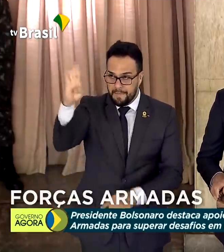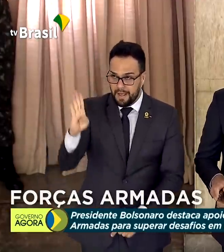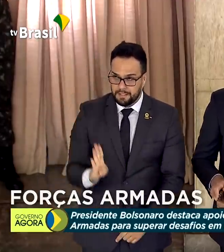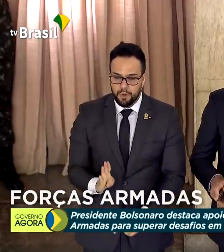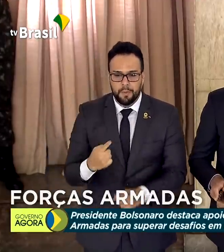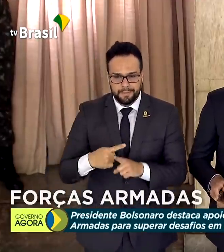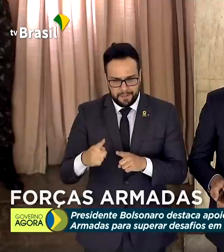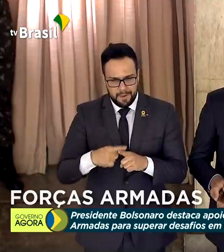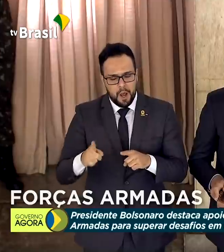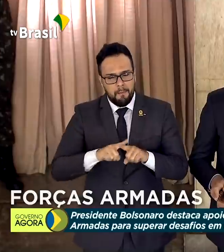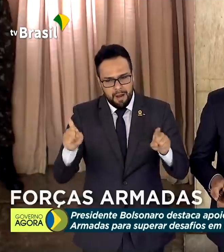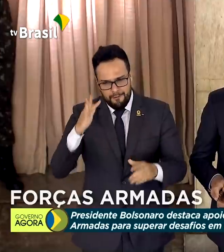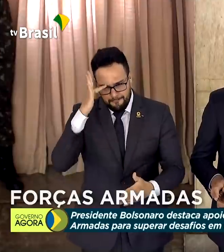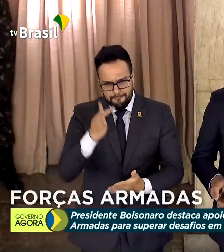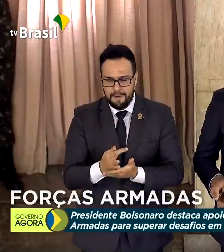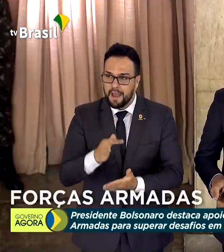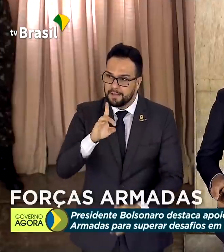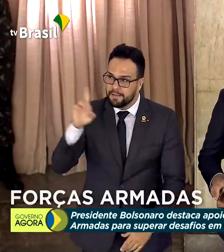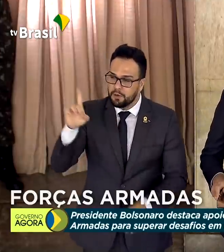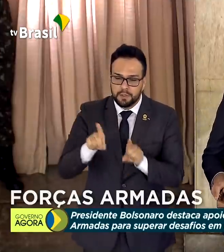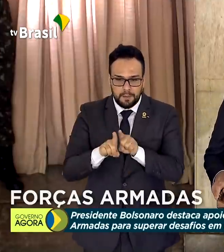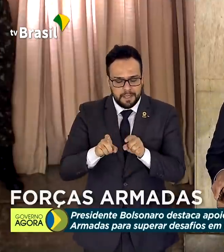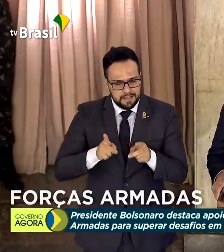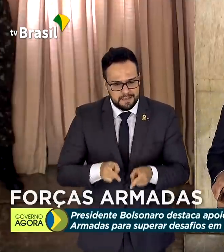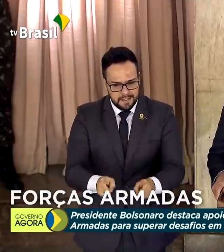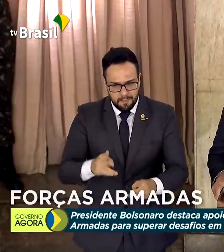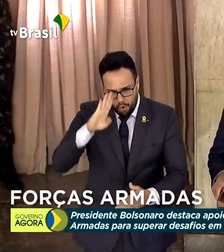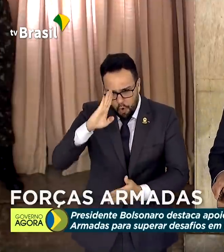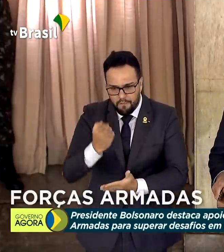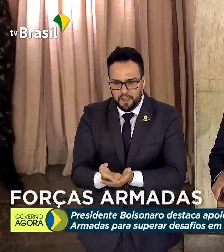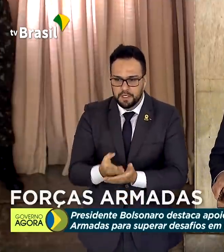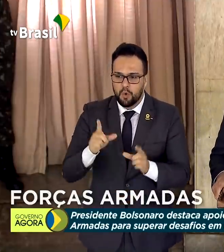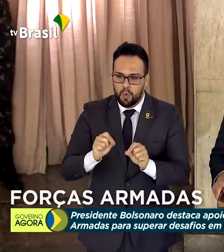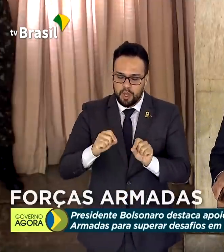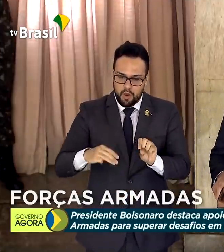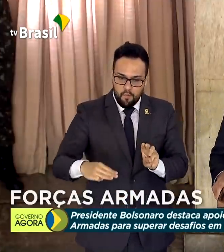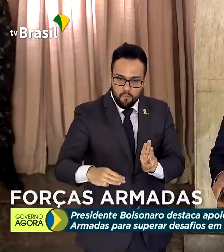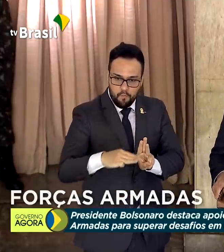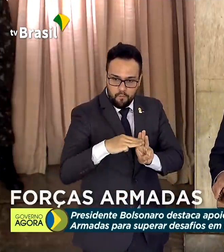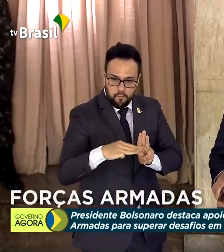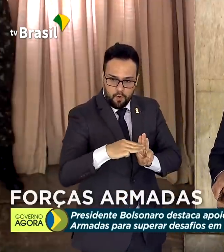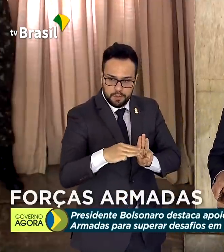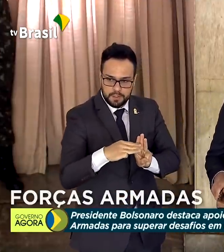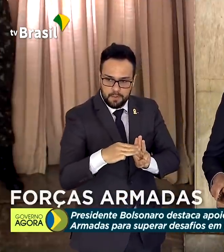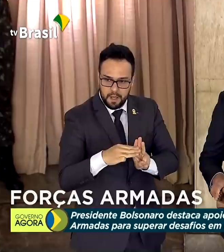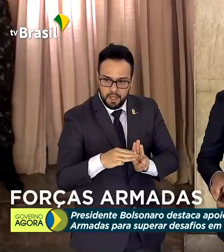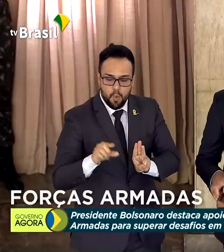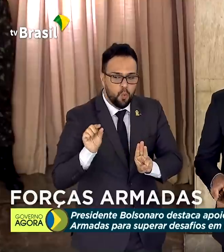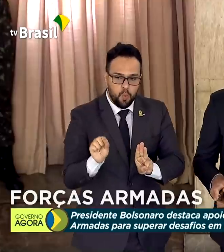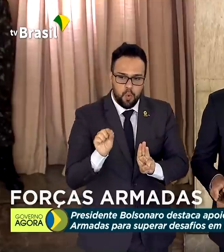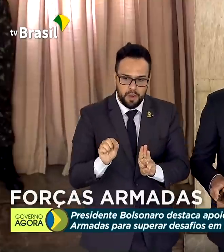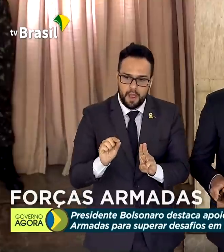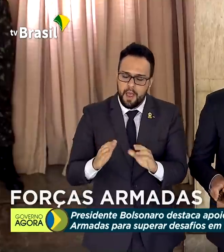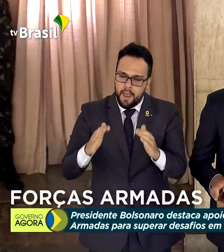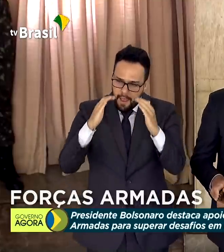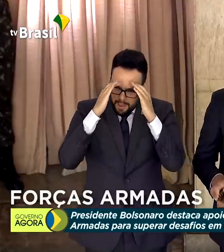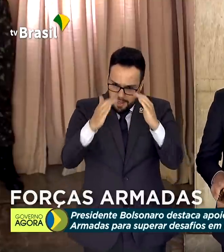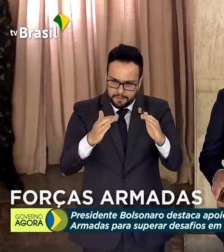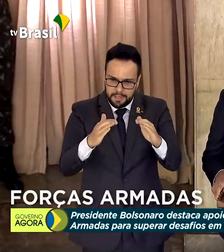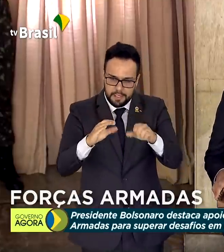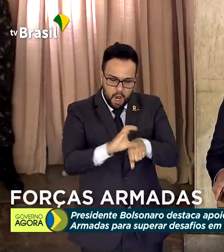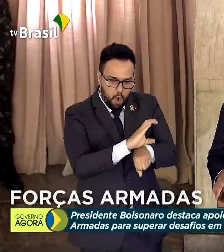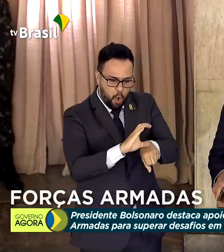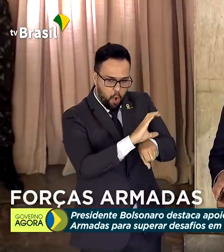confiança de sempre de que as Forças Armadas, mais do que respeitar a Constituição,